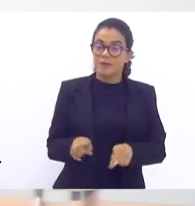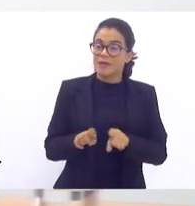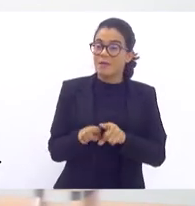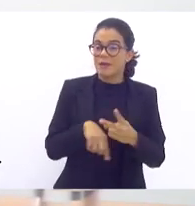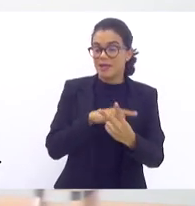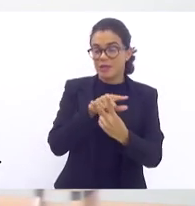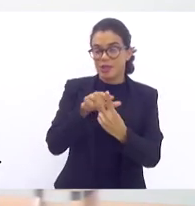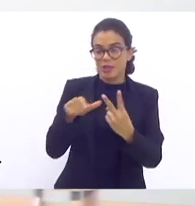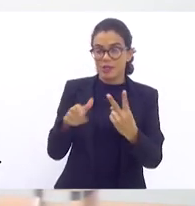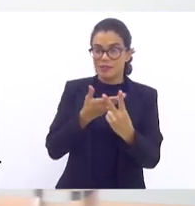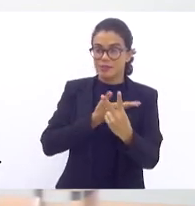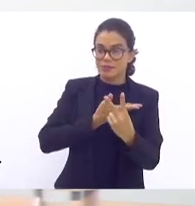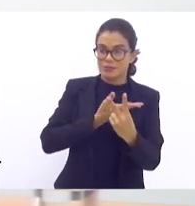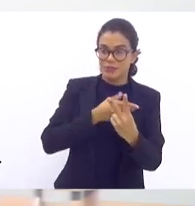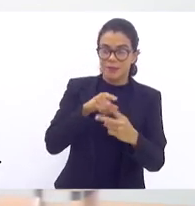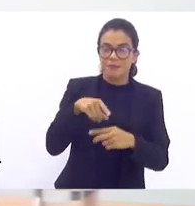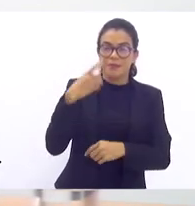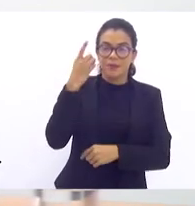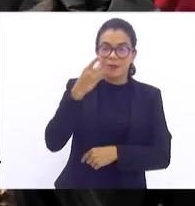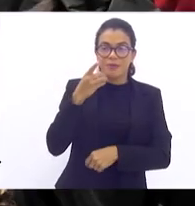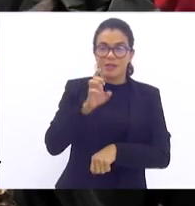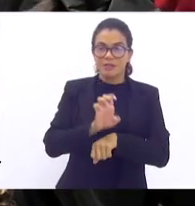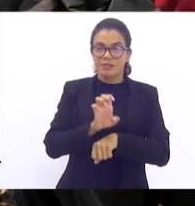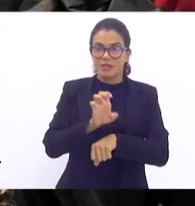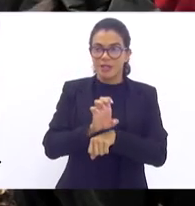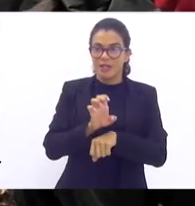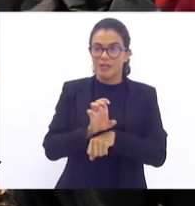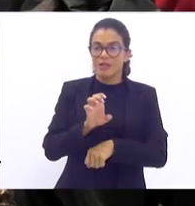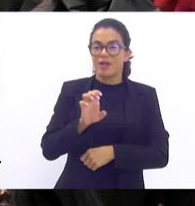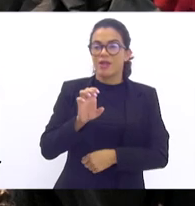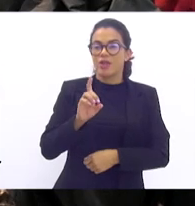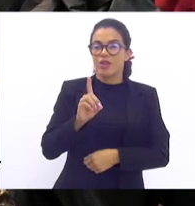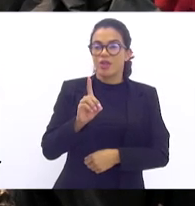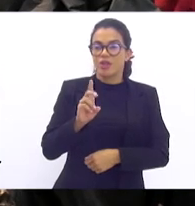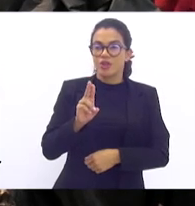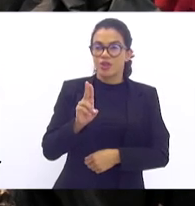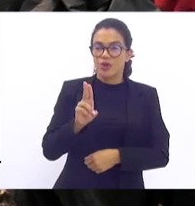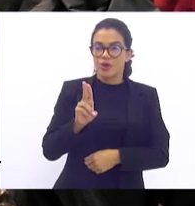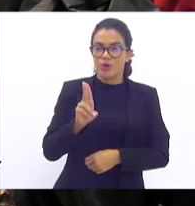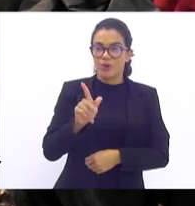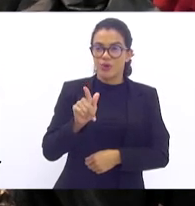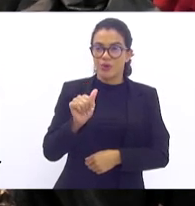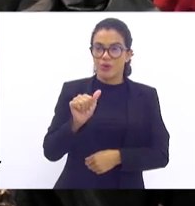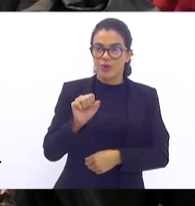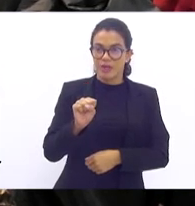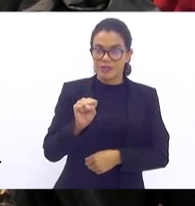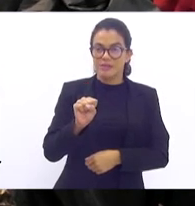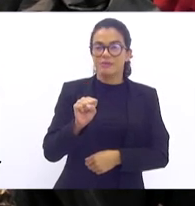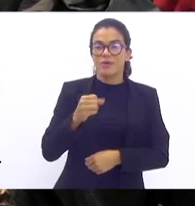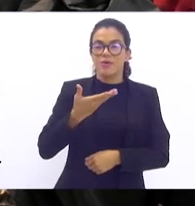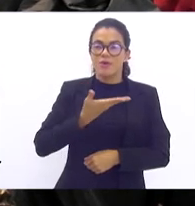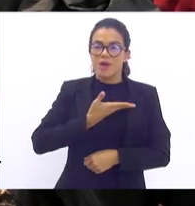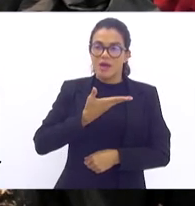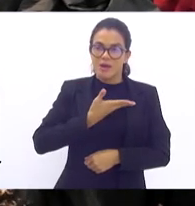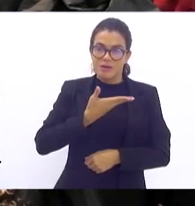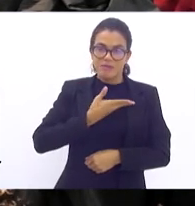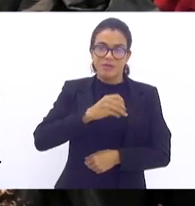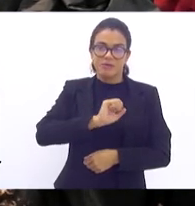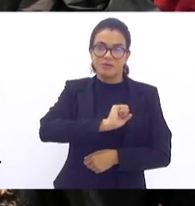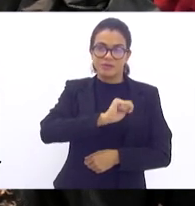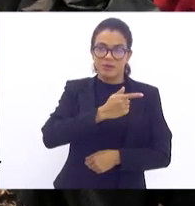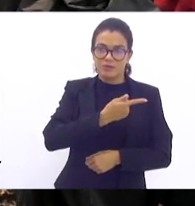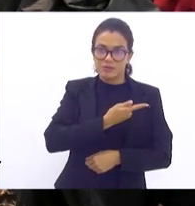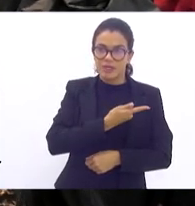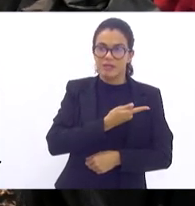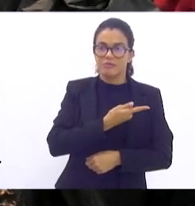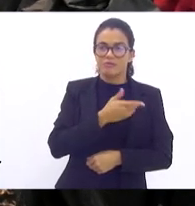dois colegas deputado estadual Douglas ruas que é um amigo irmão Gonçalense mas que já roda todo